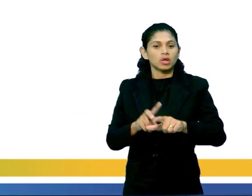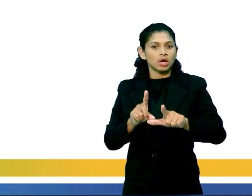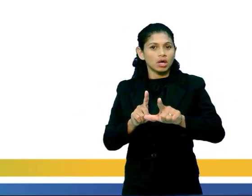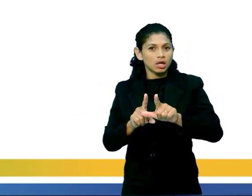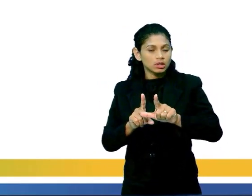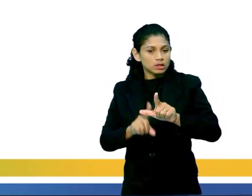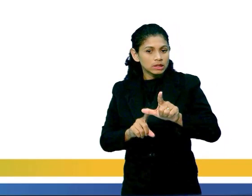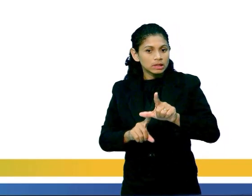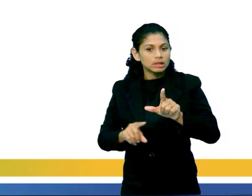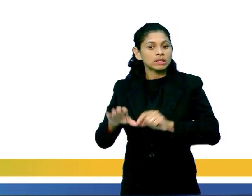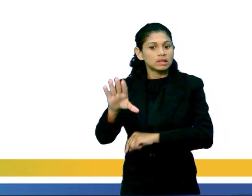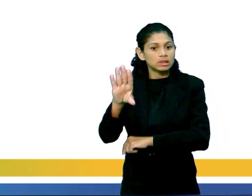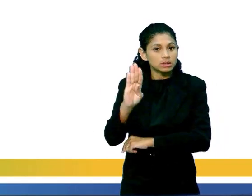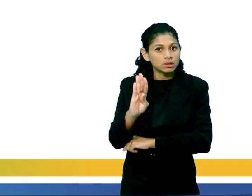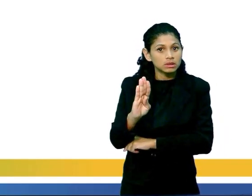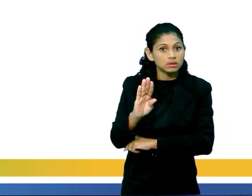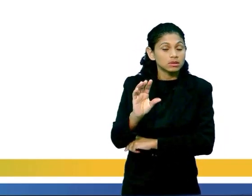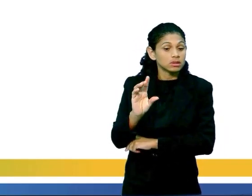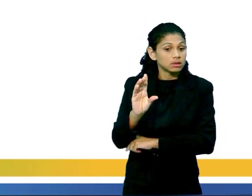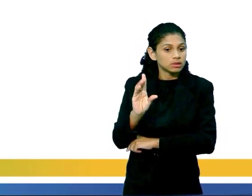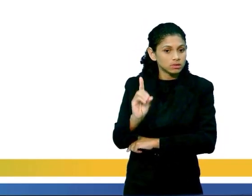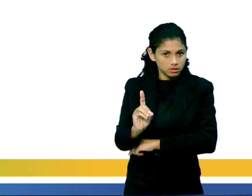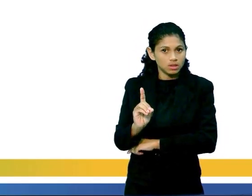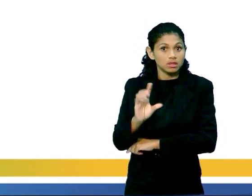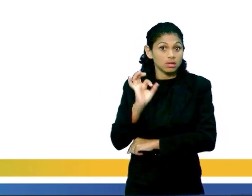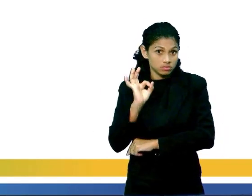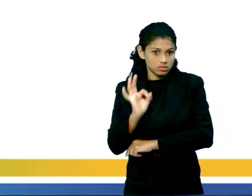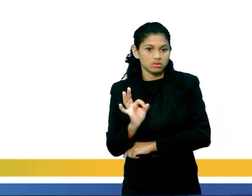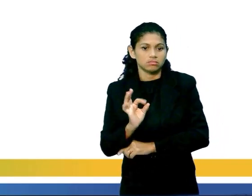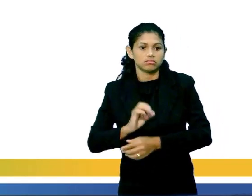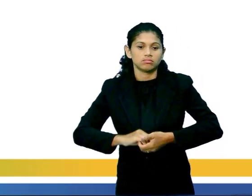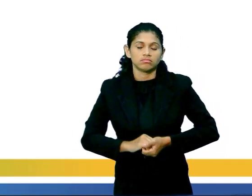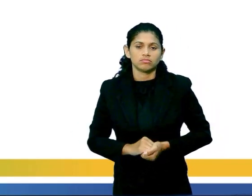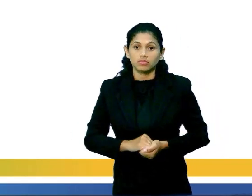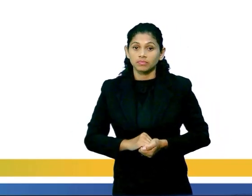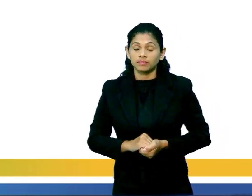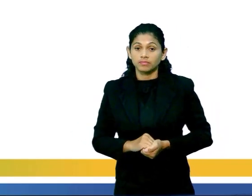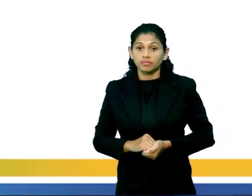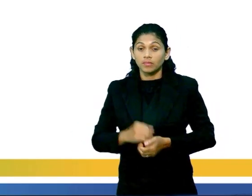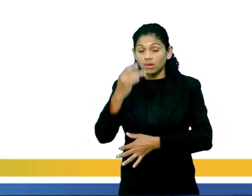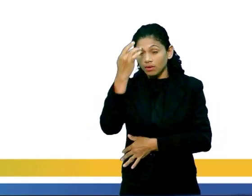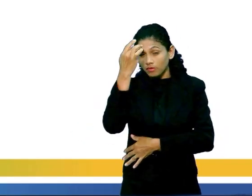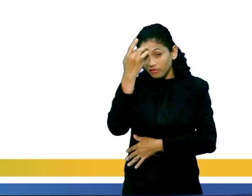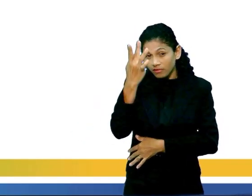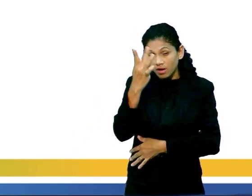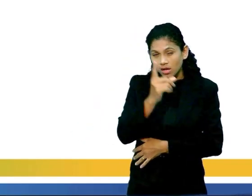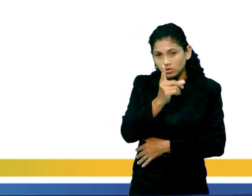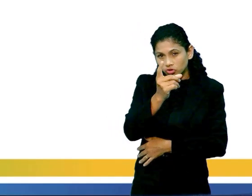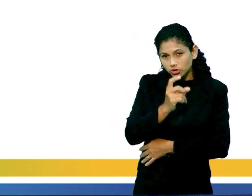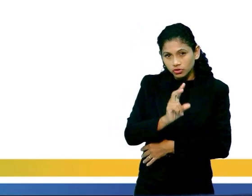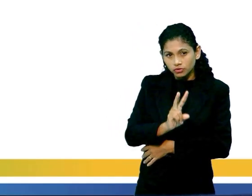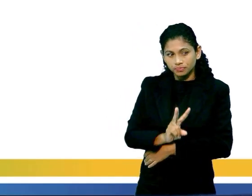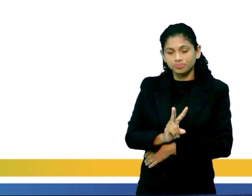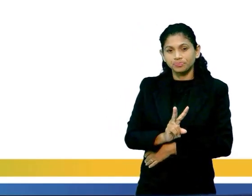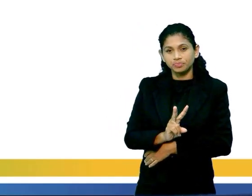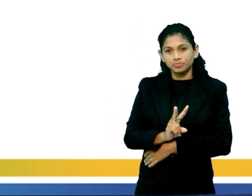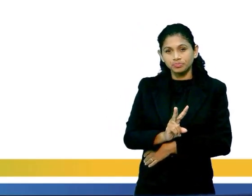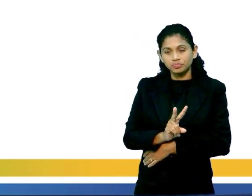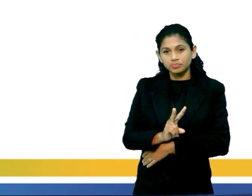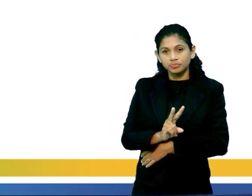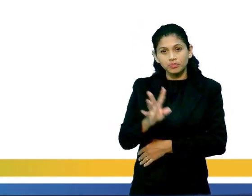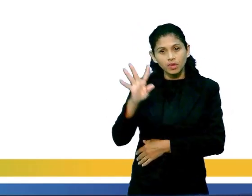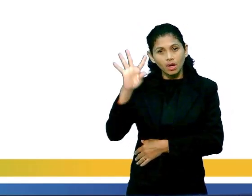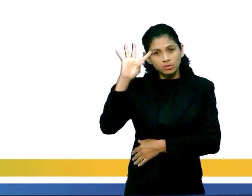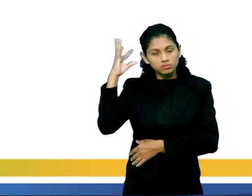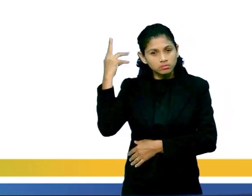alternativa D. Ok? Bastante fácil resolver x-vértice. Nós resolvemos na última